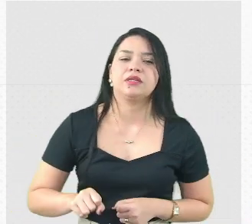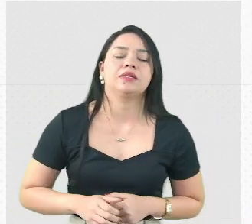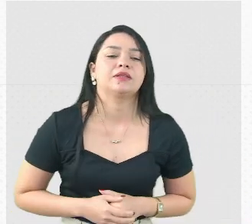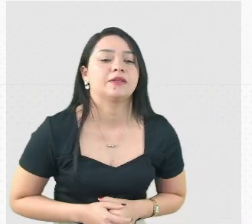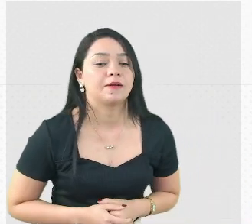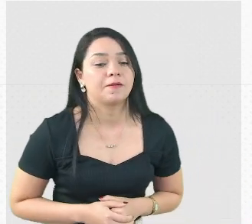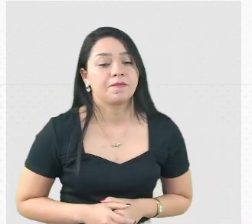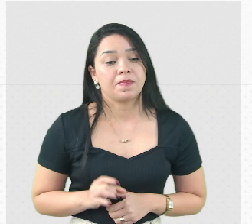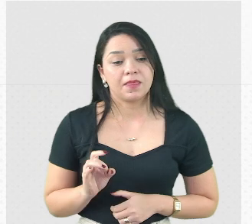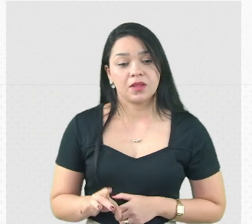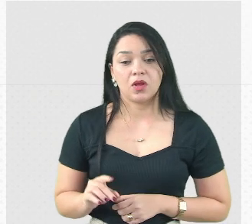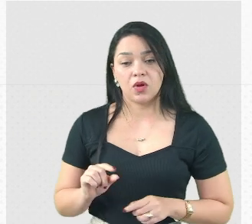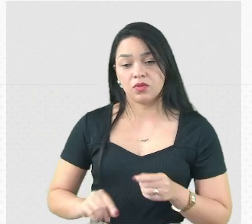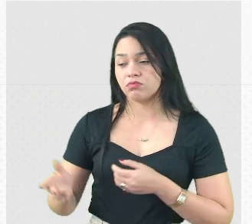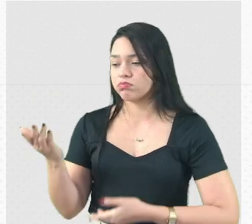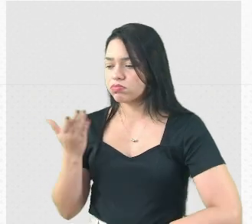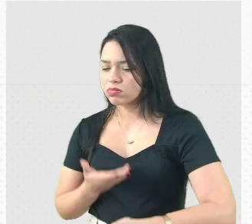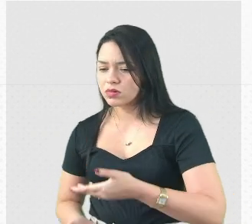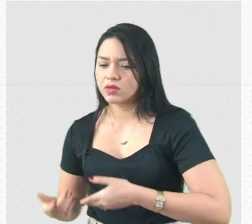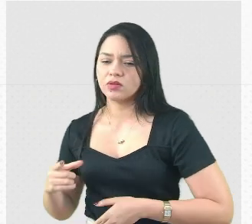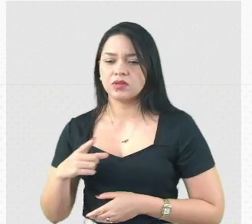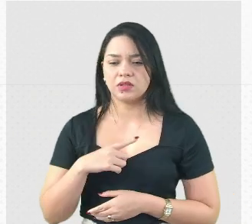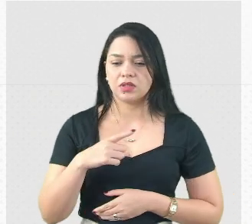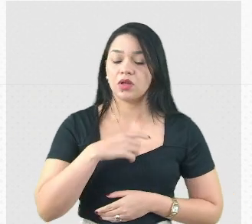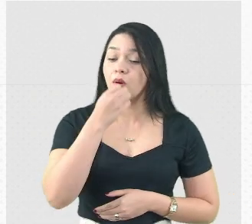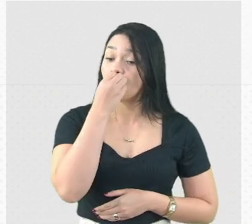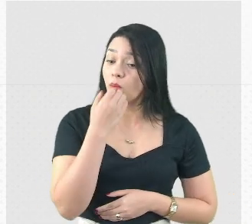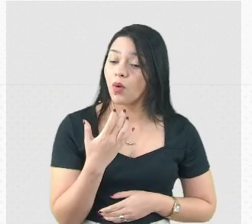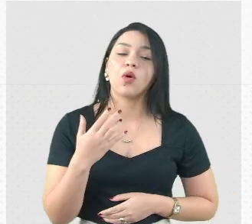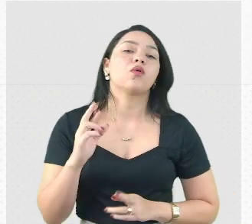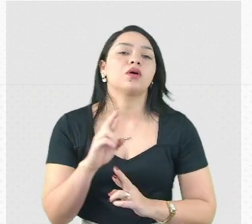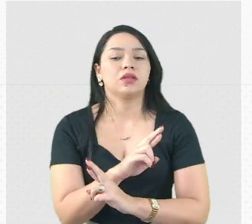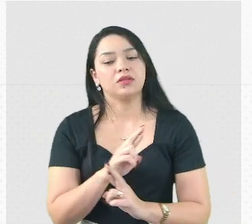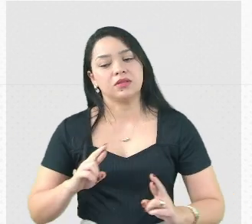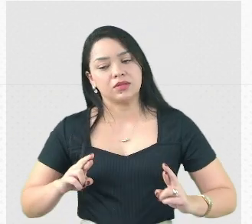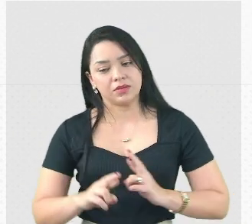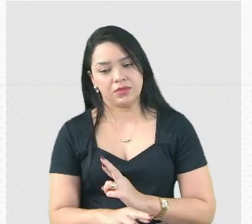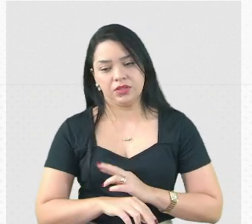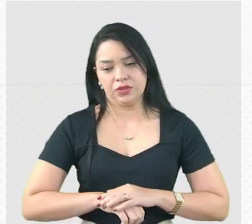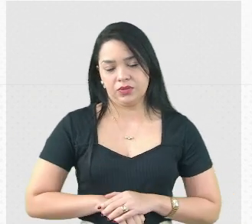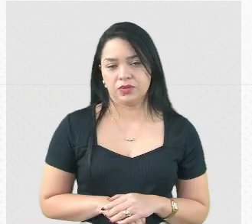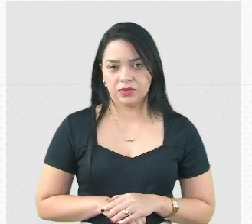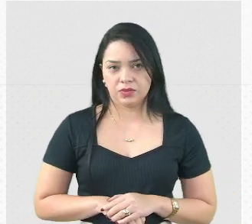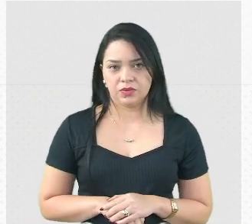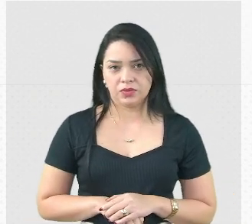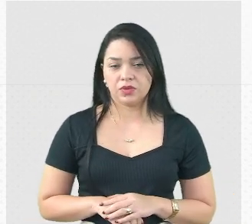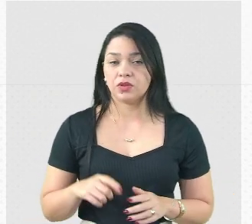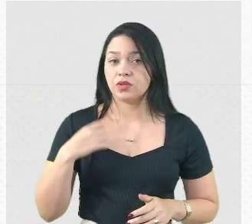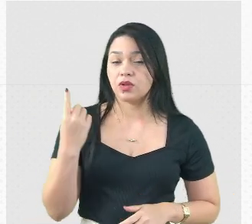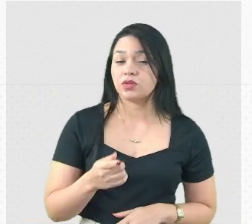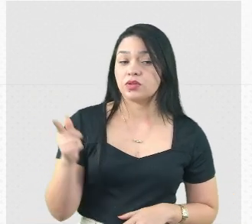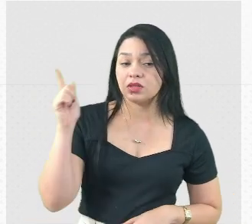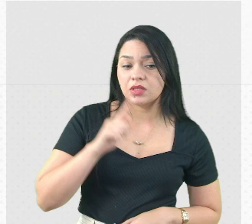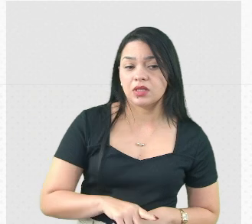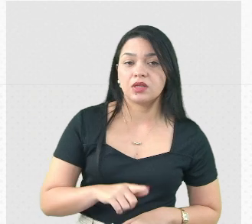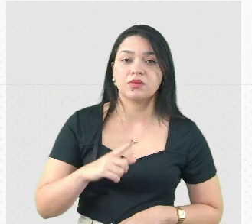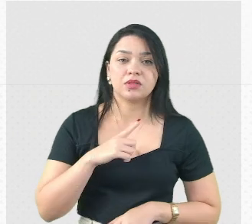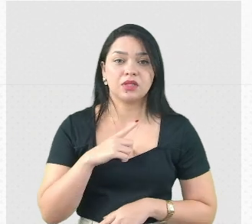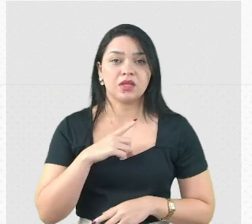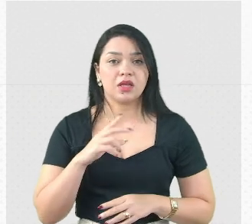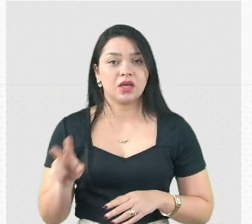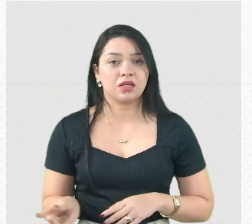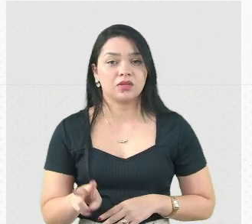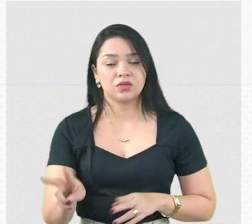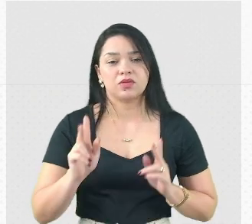E nós socializávamos bastante. Nós tínhamos nós temos, aliás, um bom relacionamento. Nós conseguimos trabalhar atitudes e